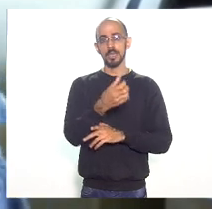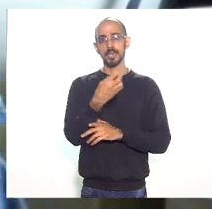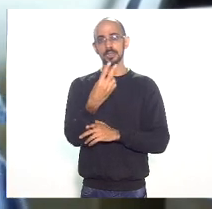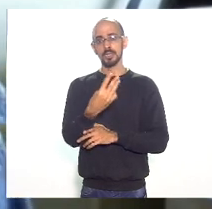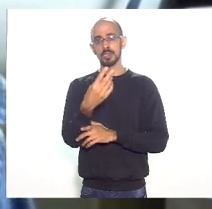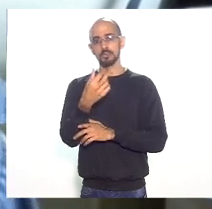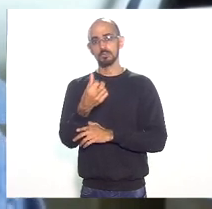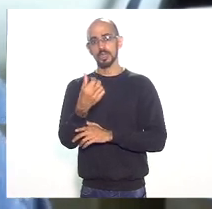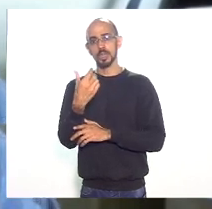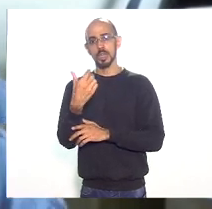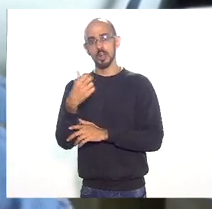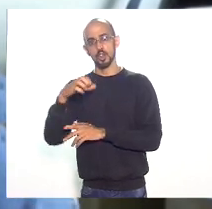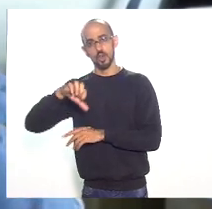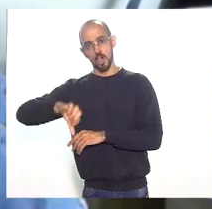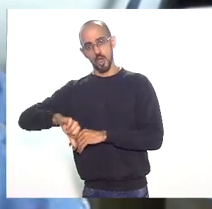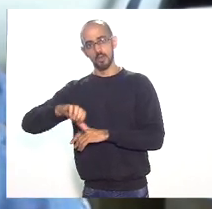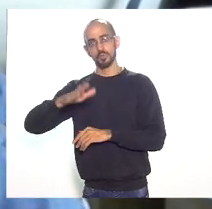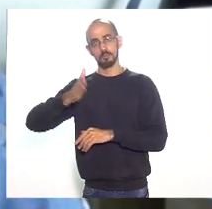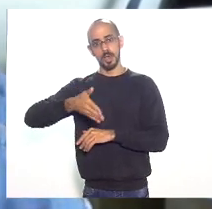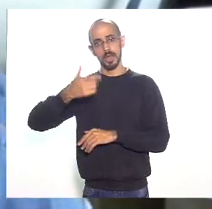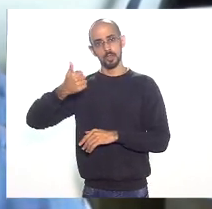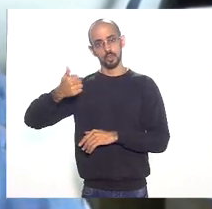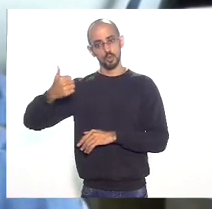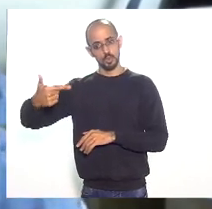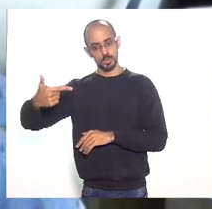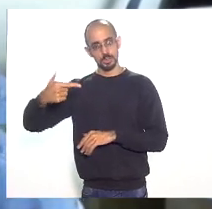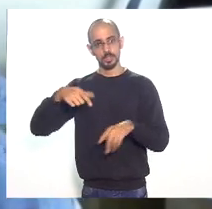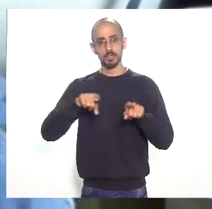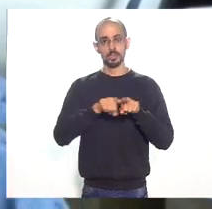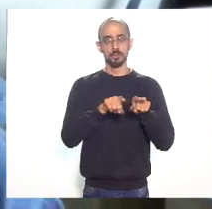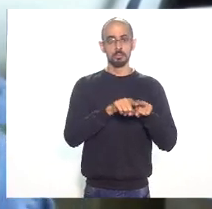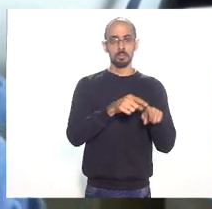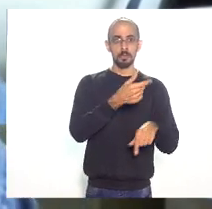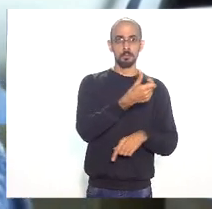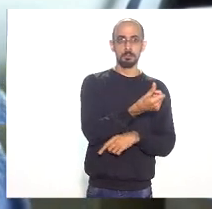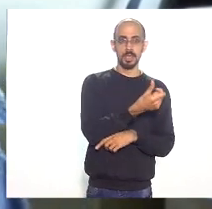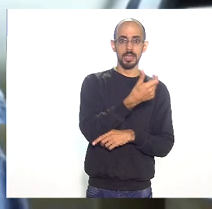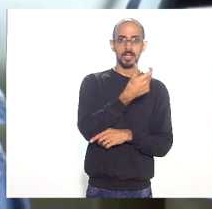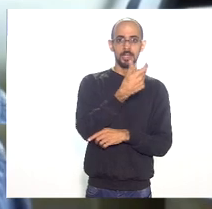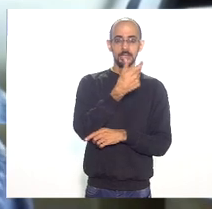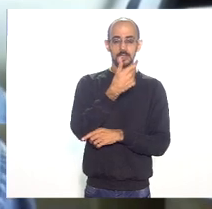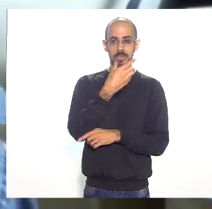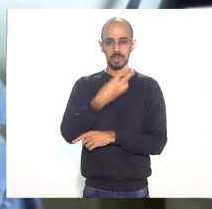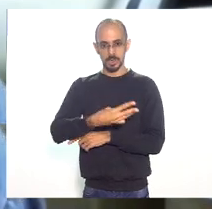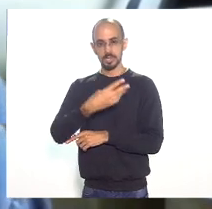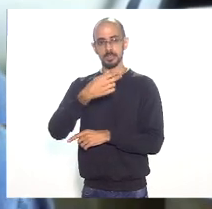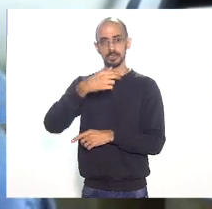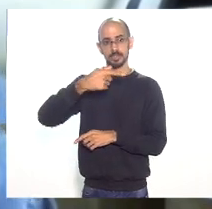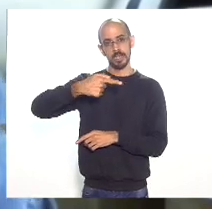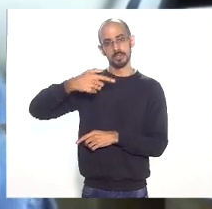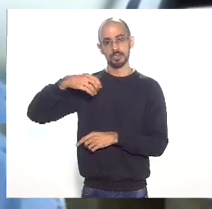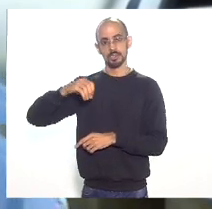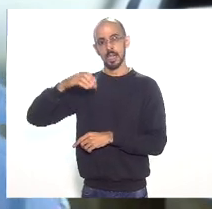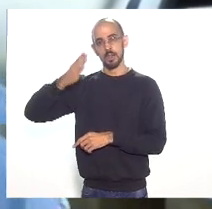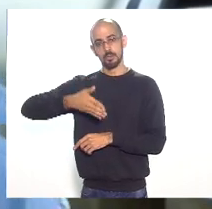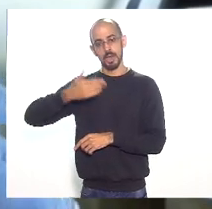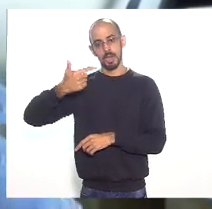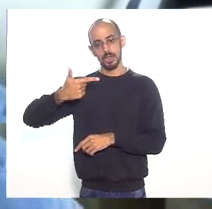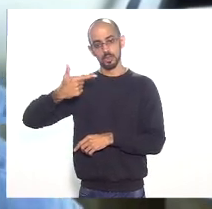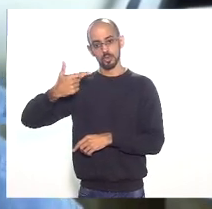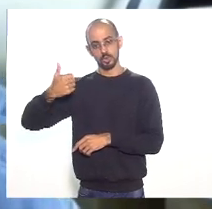12 e 6370 de 12, que chegaram a essa casa pelos PLs de